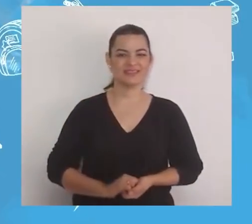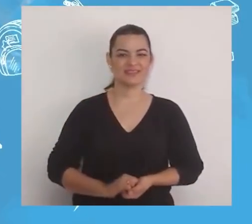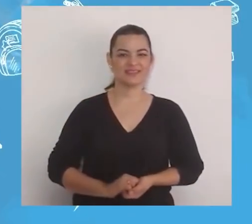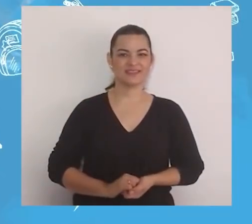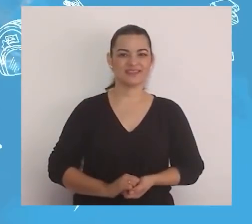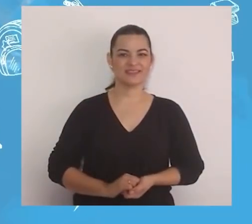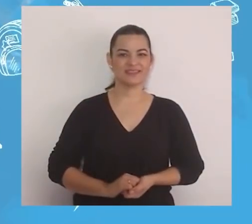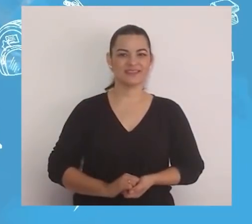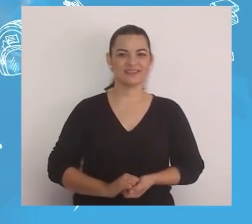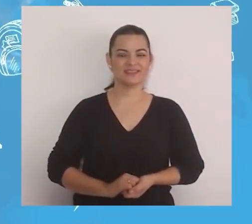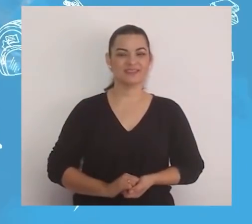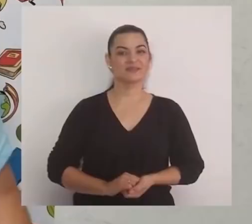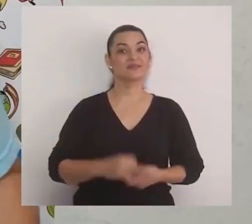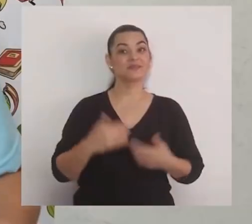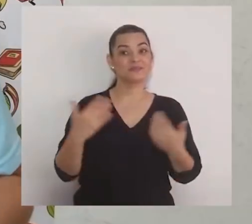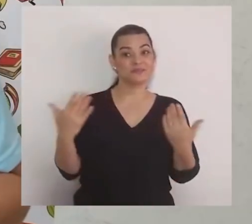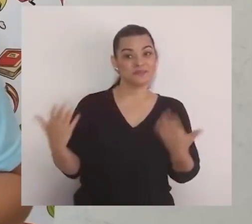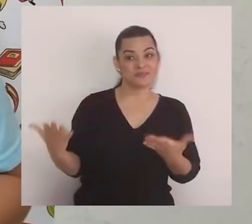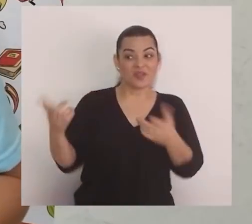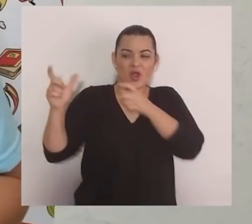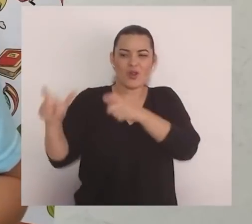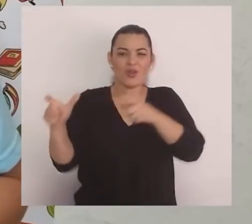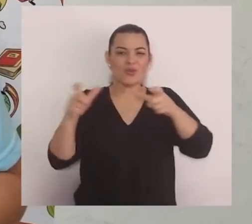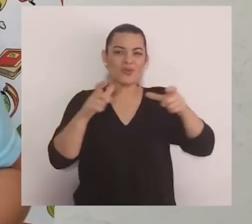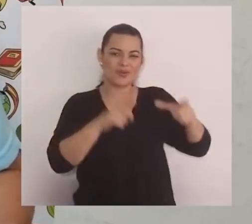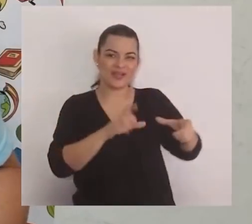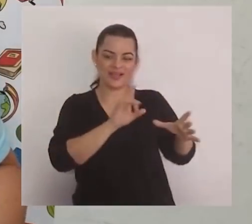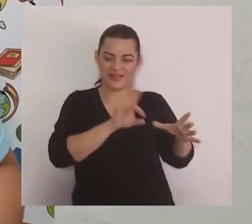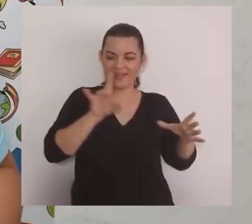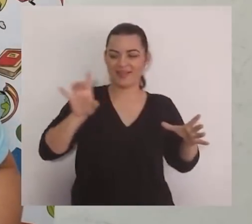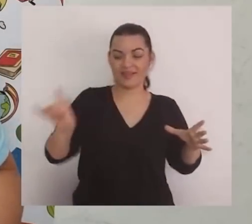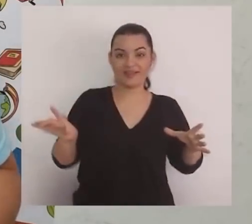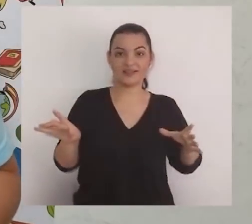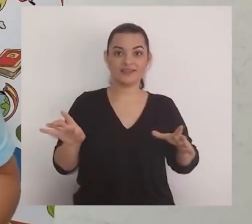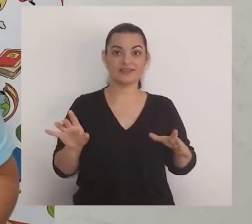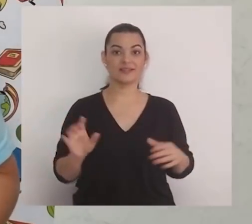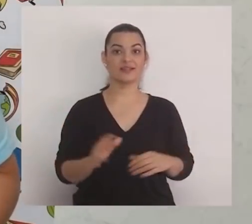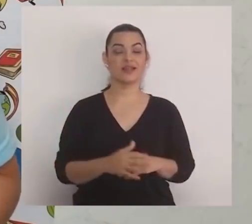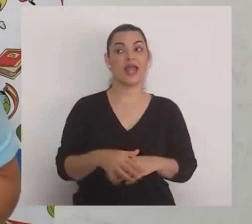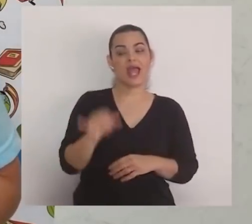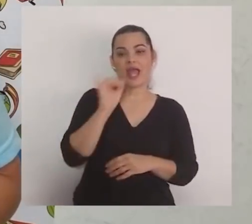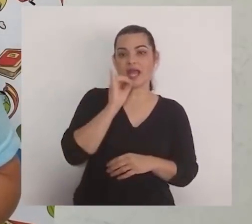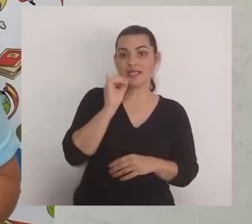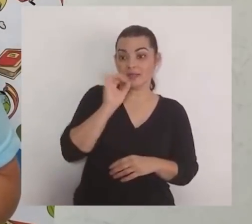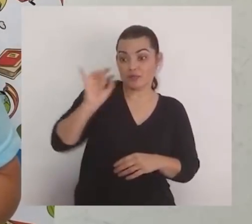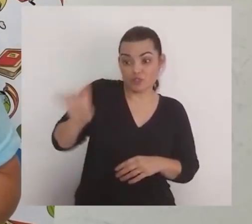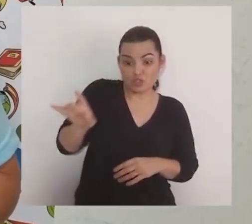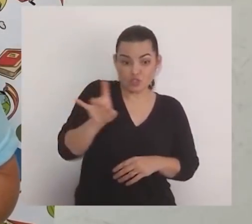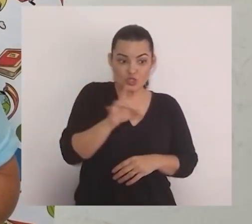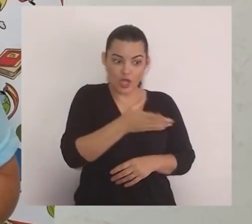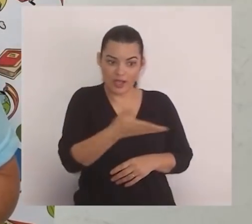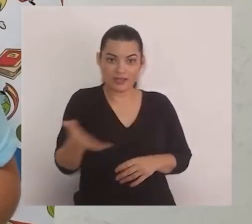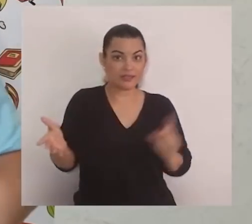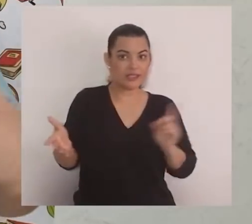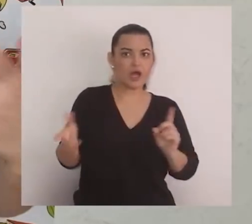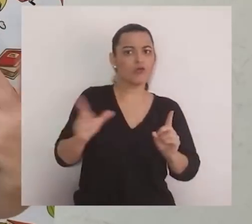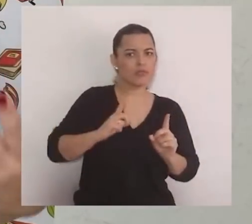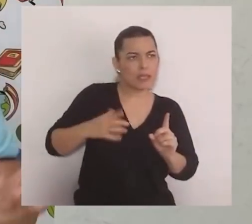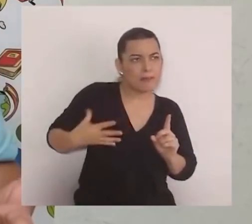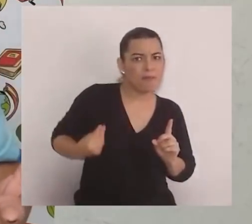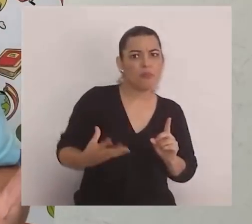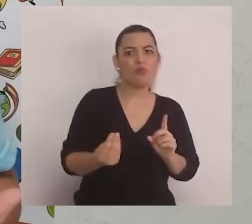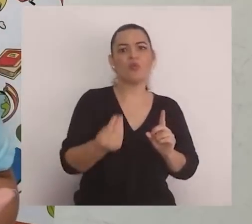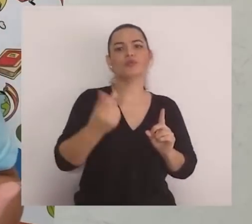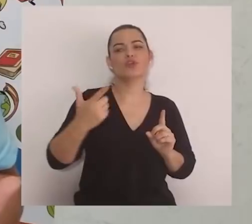muito importante que ajuda no equilíbrio dos demais biomas e, portanto, também é uma área